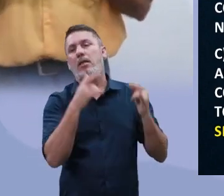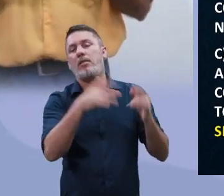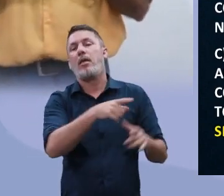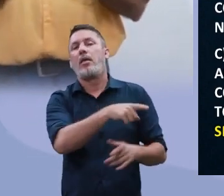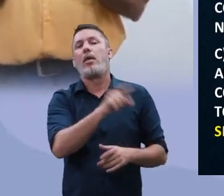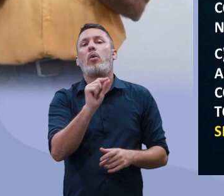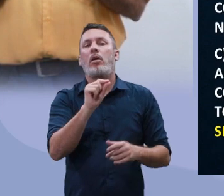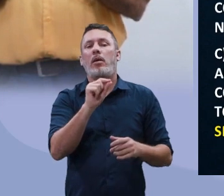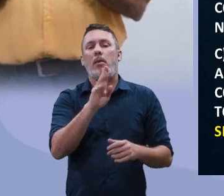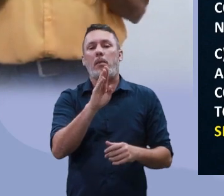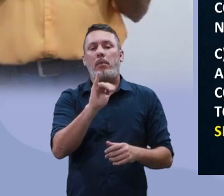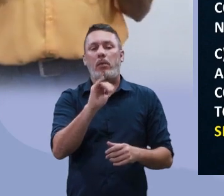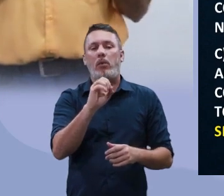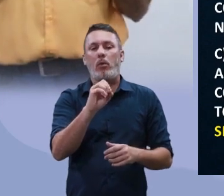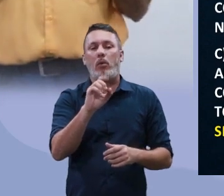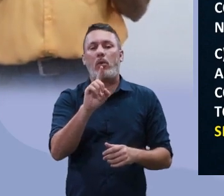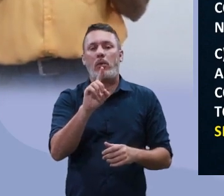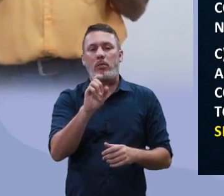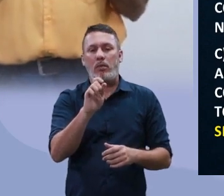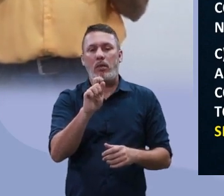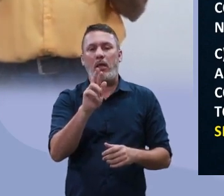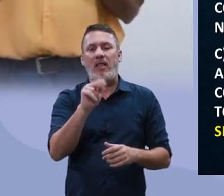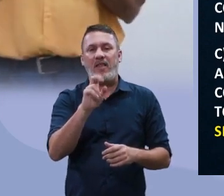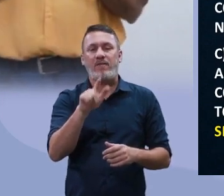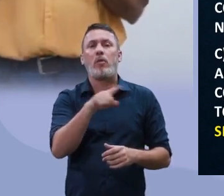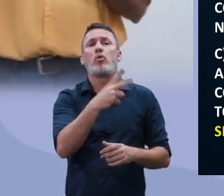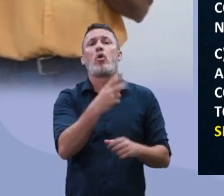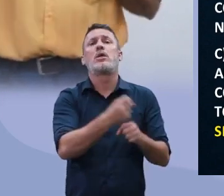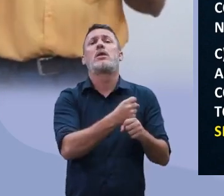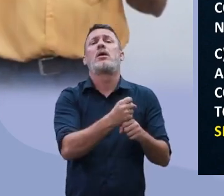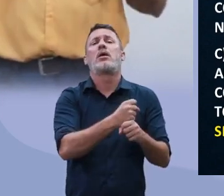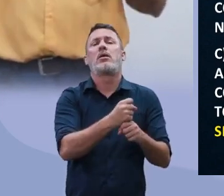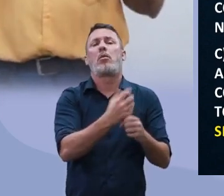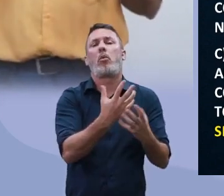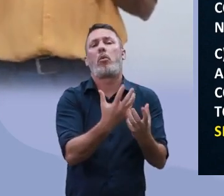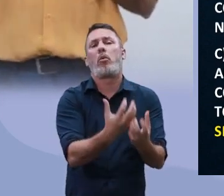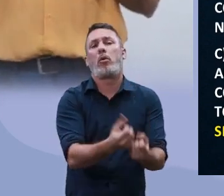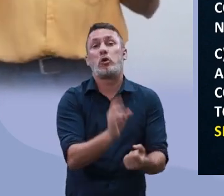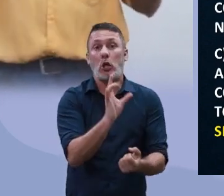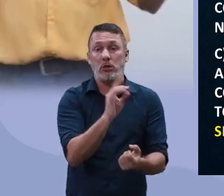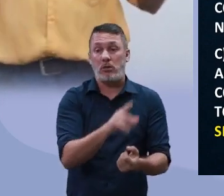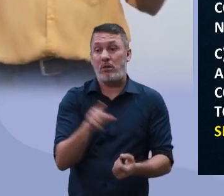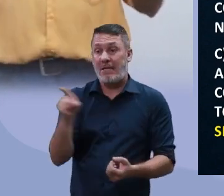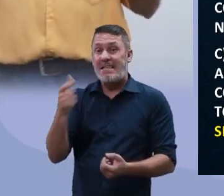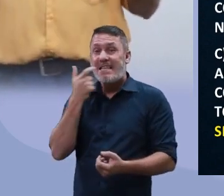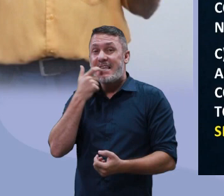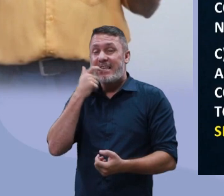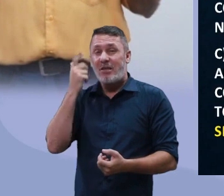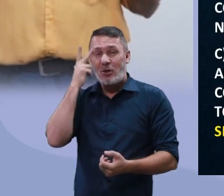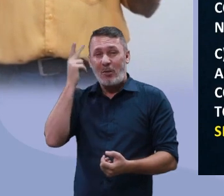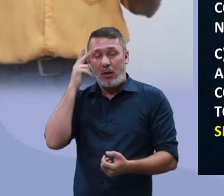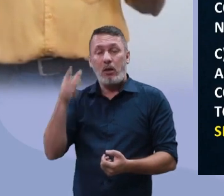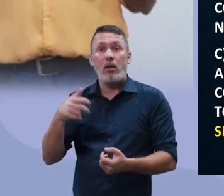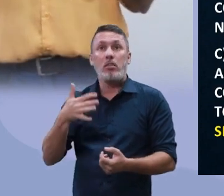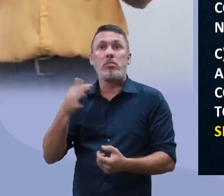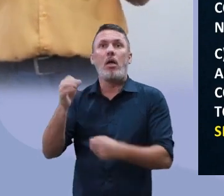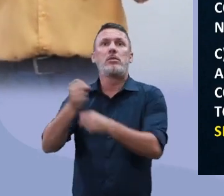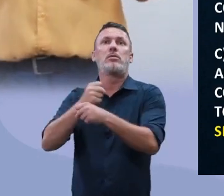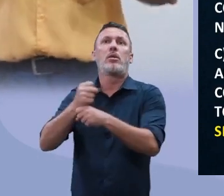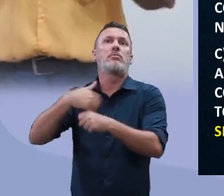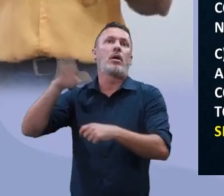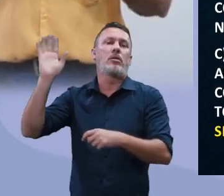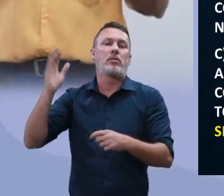em 2 anos, 3 anos na natureza, né? Enquanto que um plástico convencional leva aí décadas. Né?